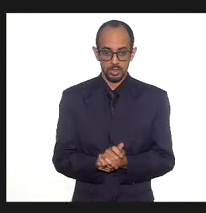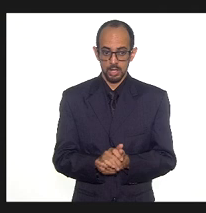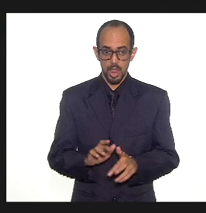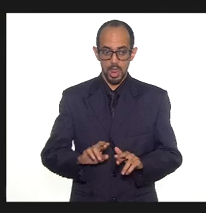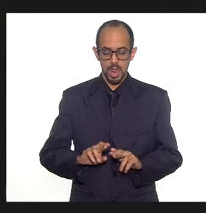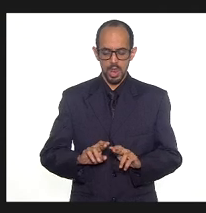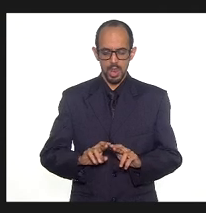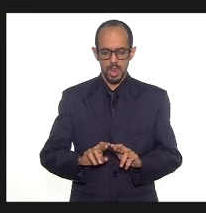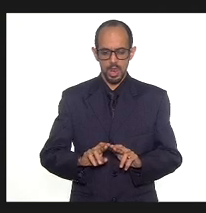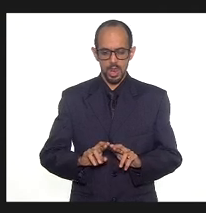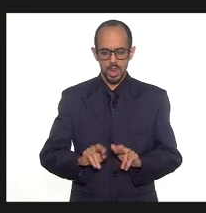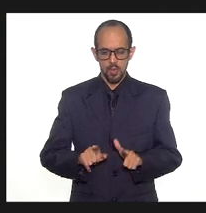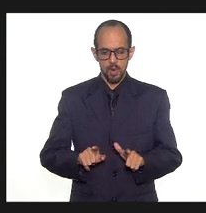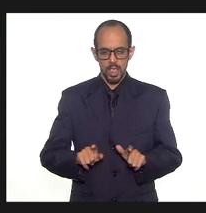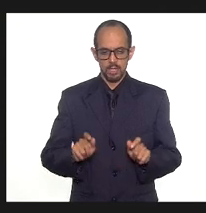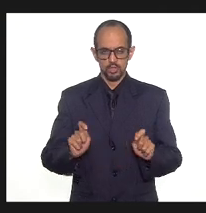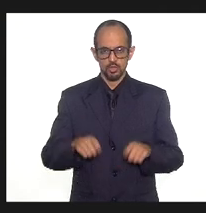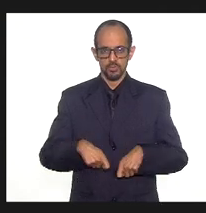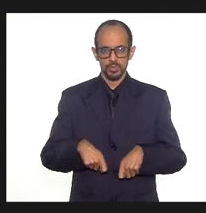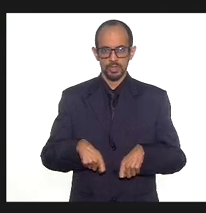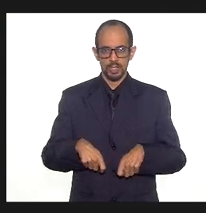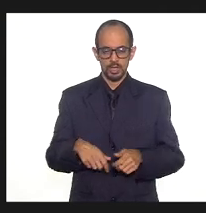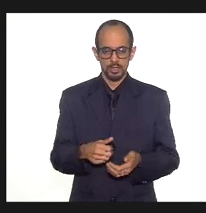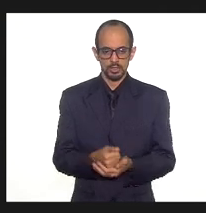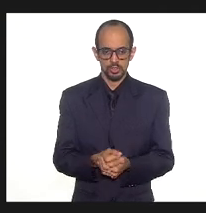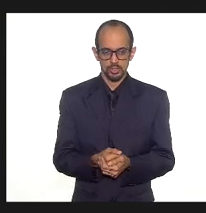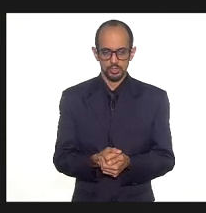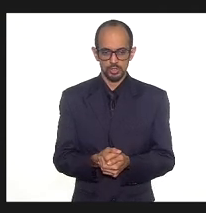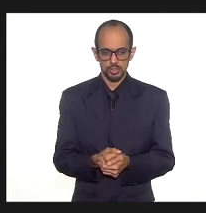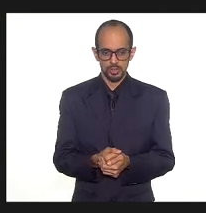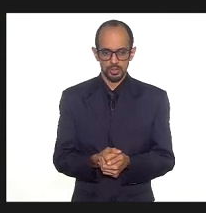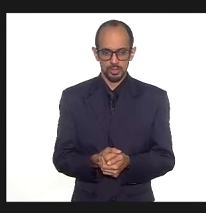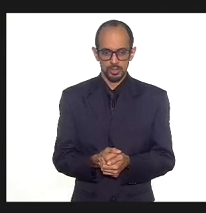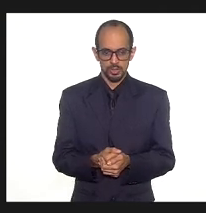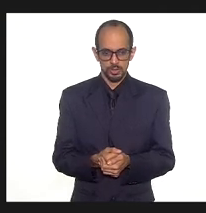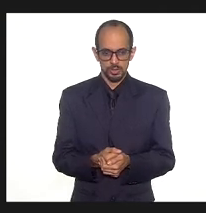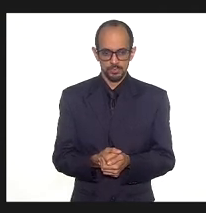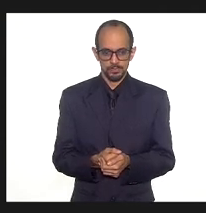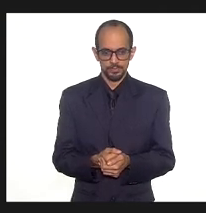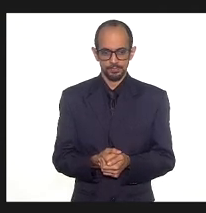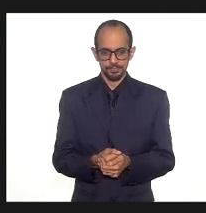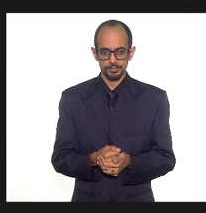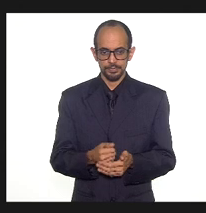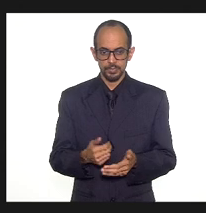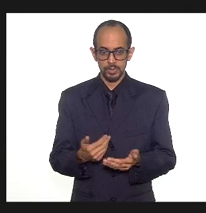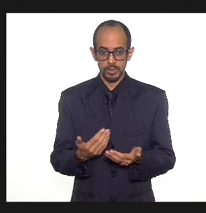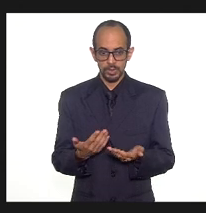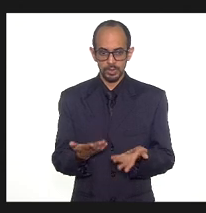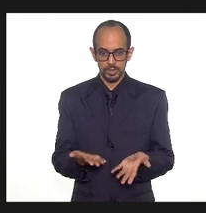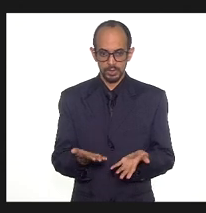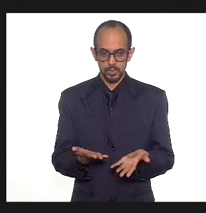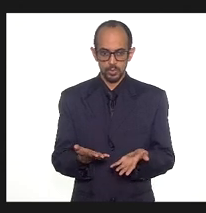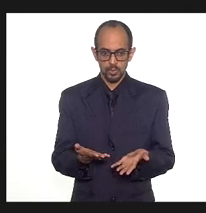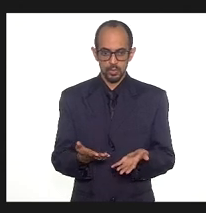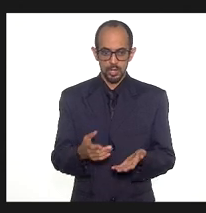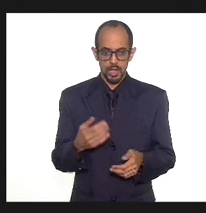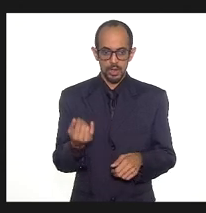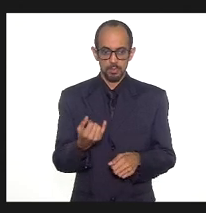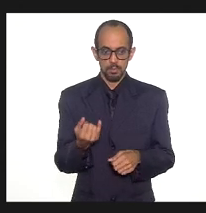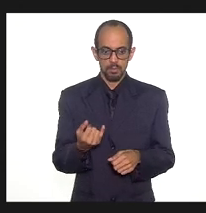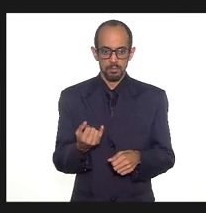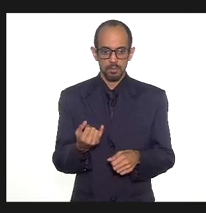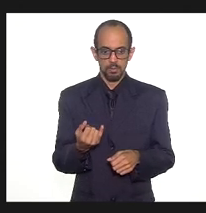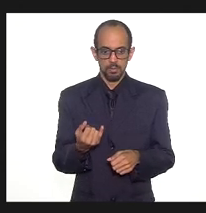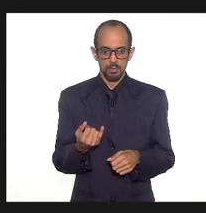suficiente, né? Isso não gera os resultados suficientes e pretendidos pela política. E aí, eu trouxe um esquemático para falar um pouquinho sobre